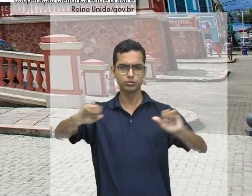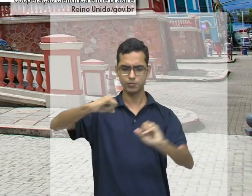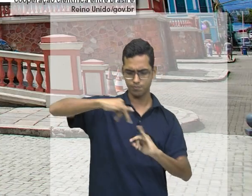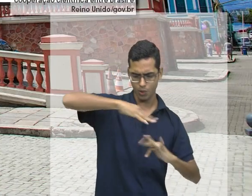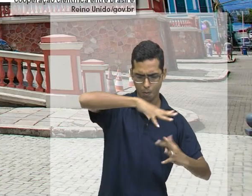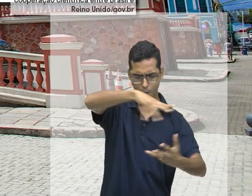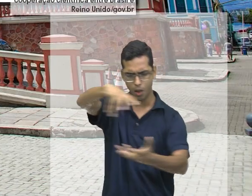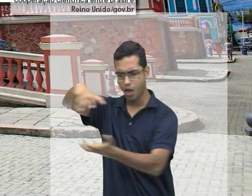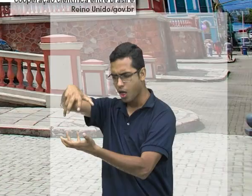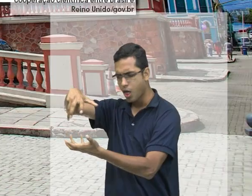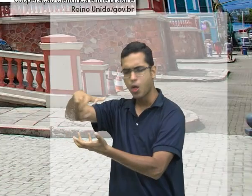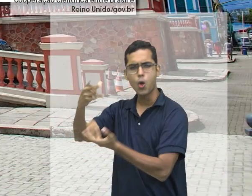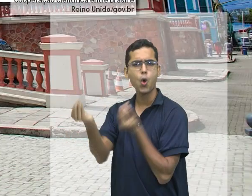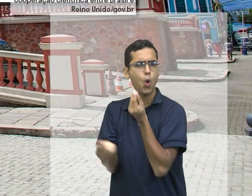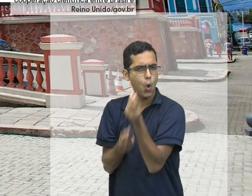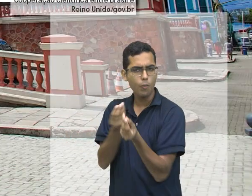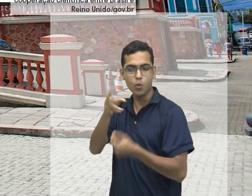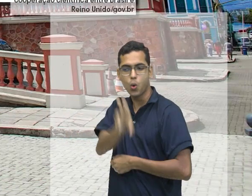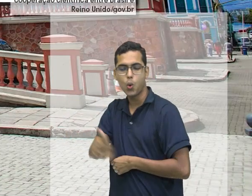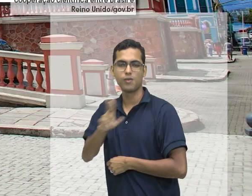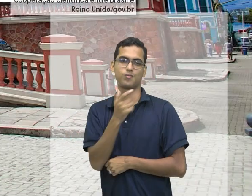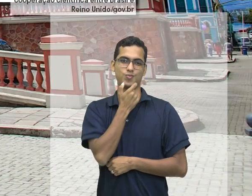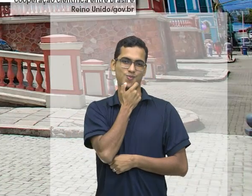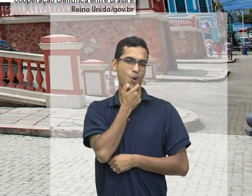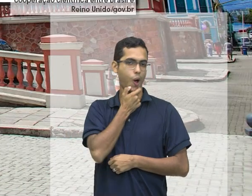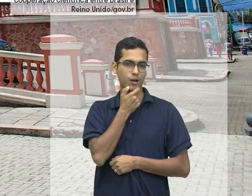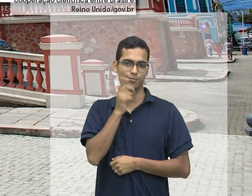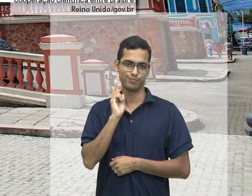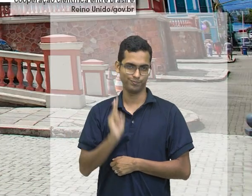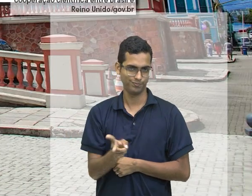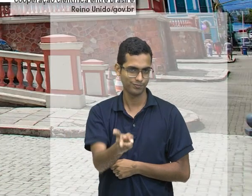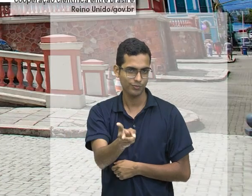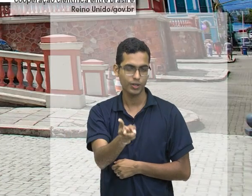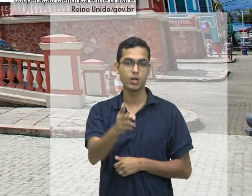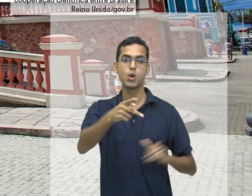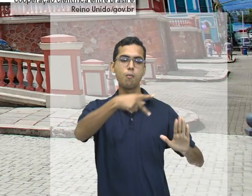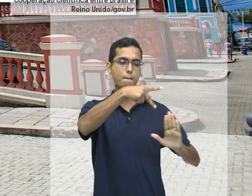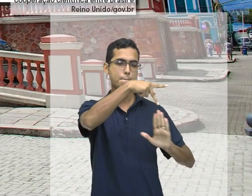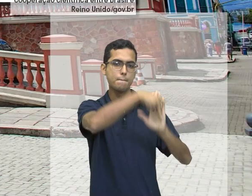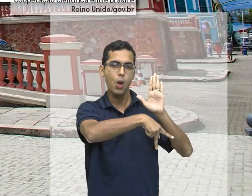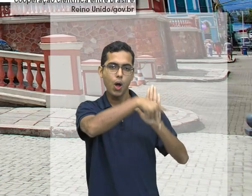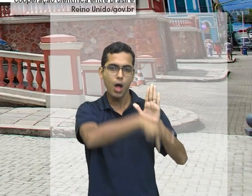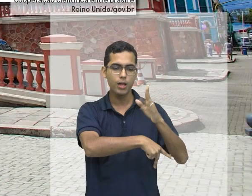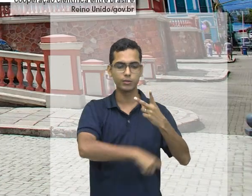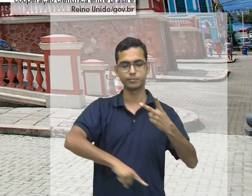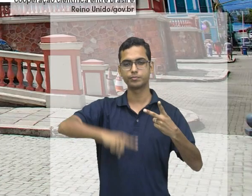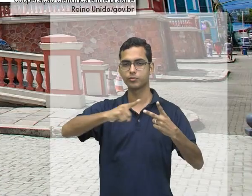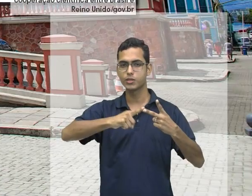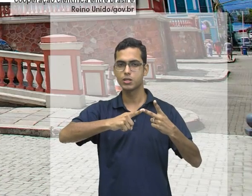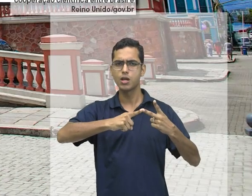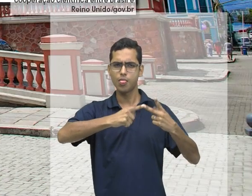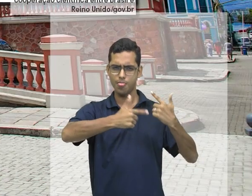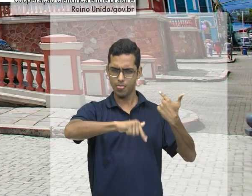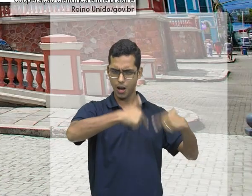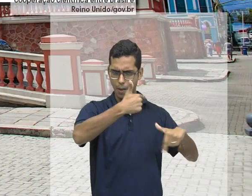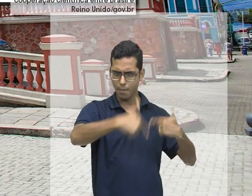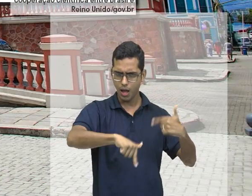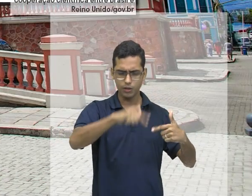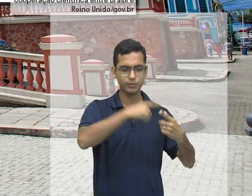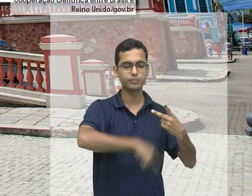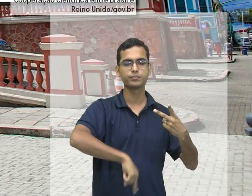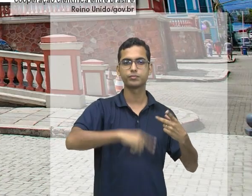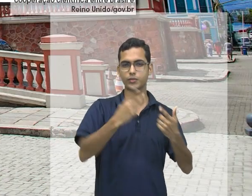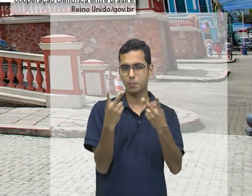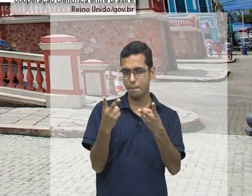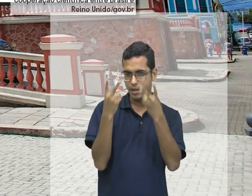através da língua inglesa. Então, você pode ver que os projetos e trabalhos por aí, você tem na língua materna e também você